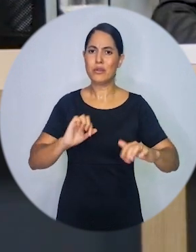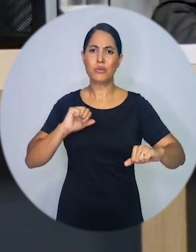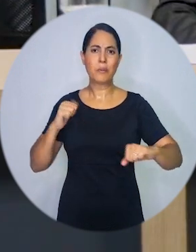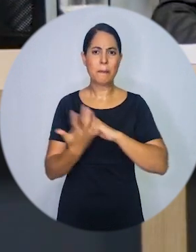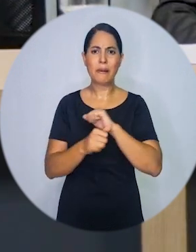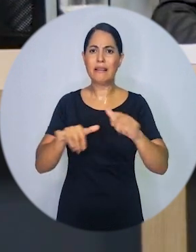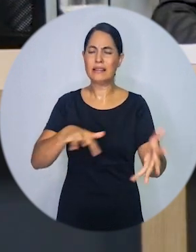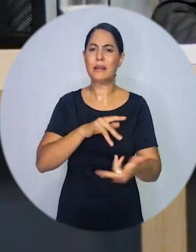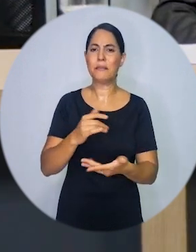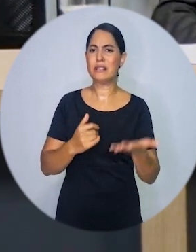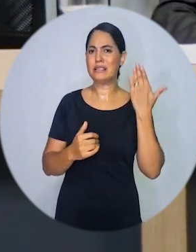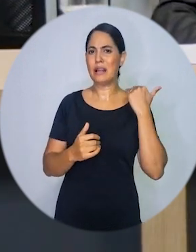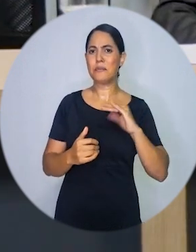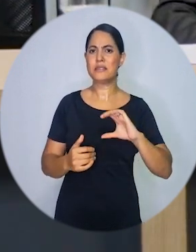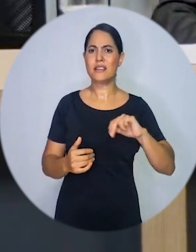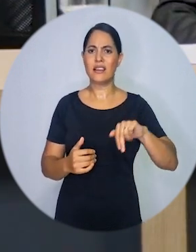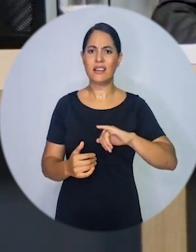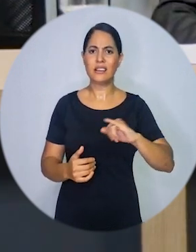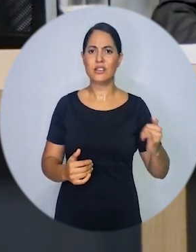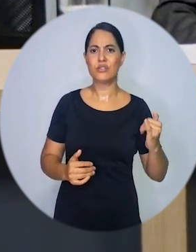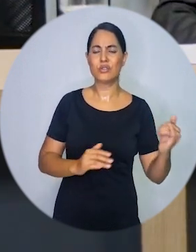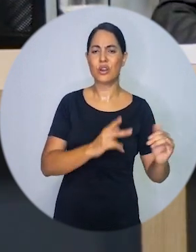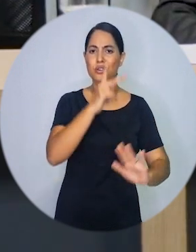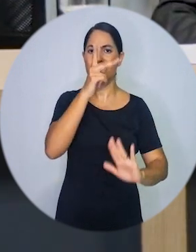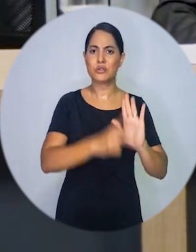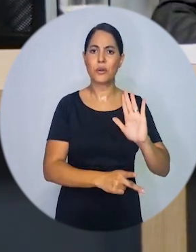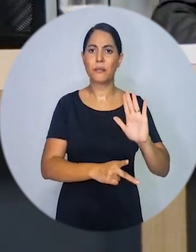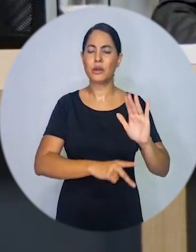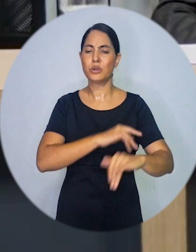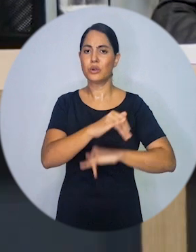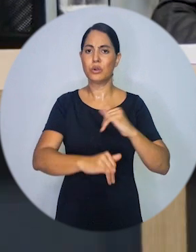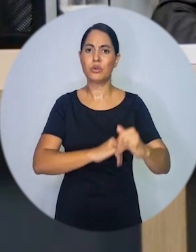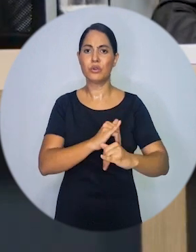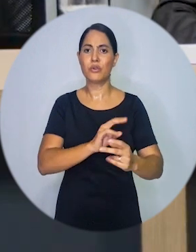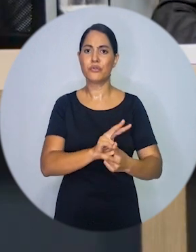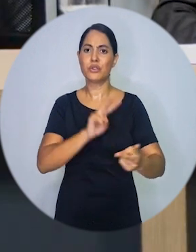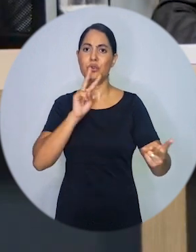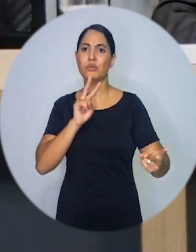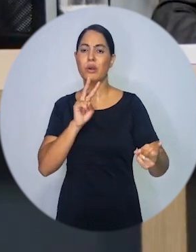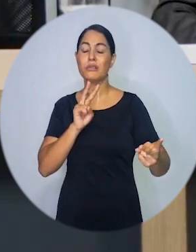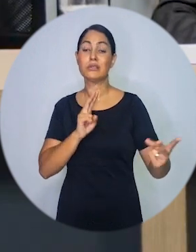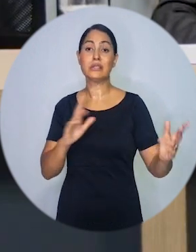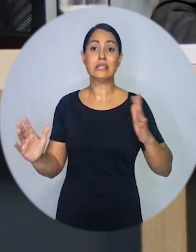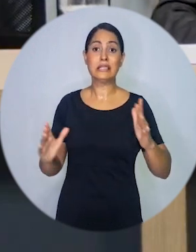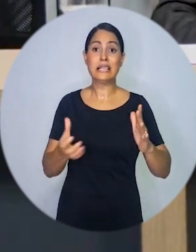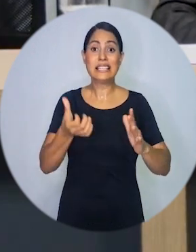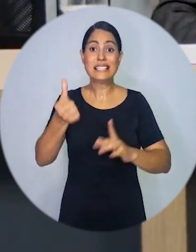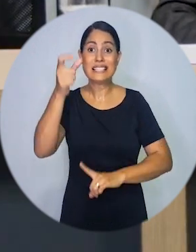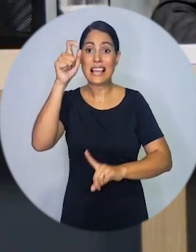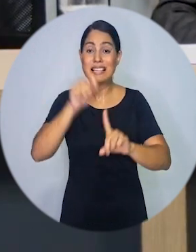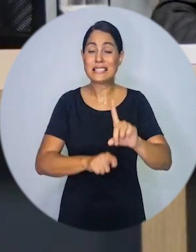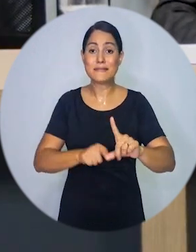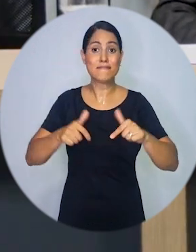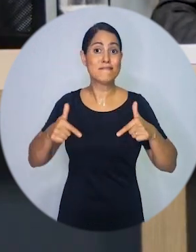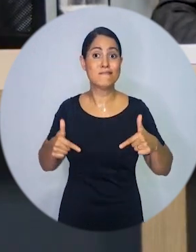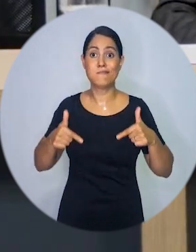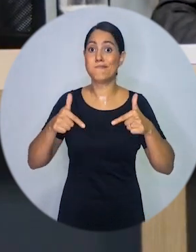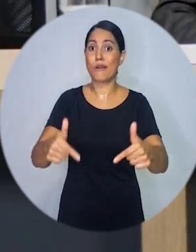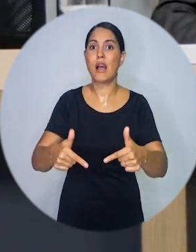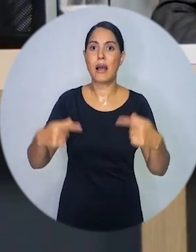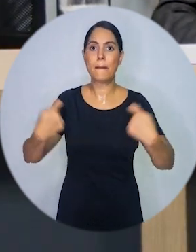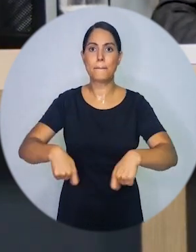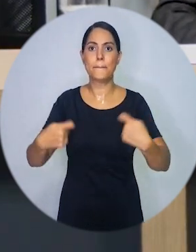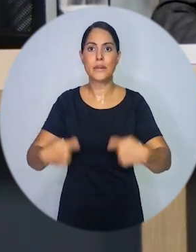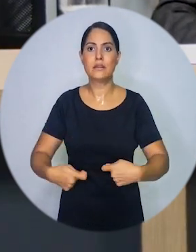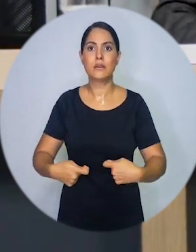muito abrupta por conta da pandemia. O CNJ tinha um plano de 10 anos de instalação da justiça virtual e foi colocado